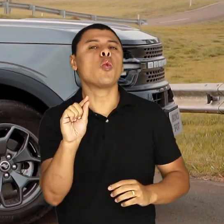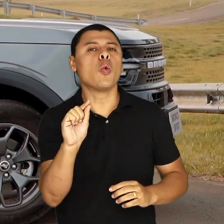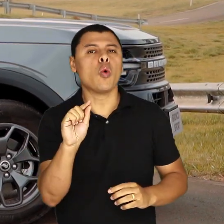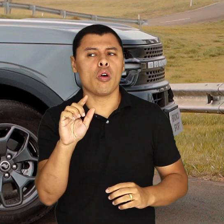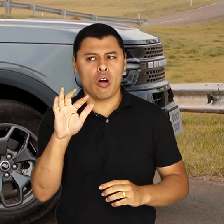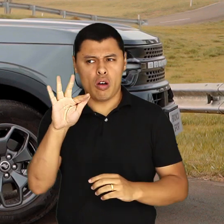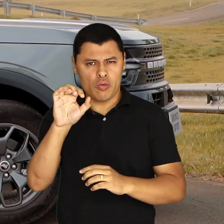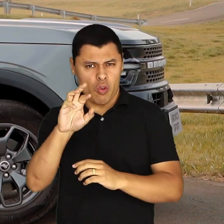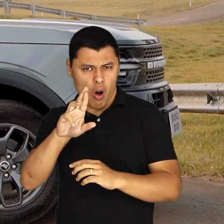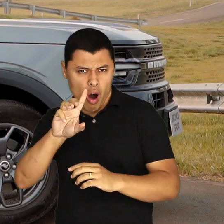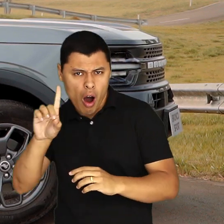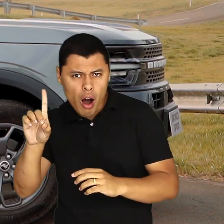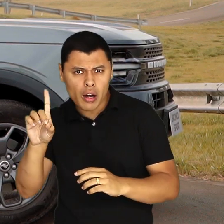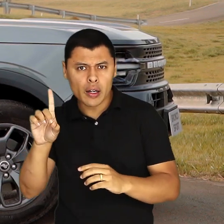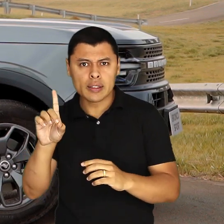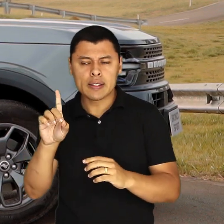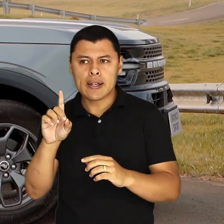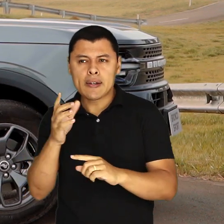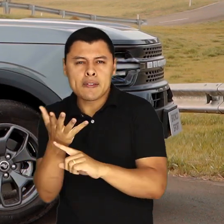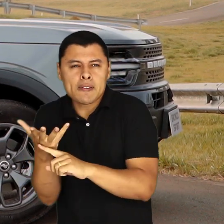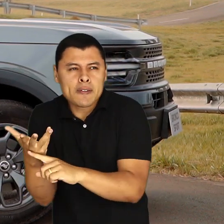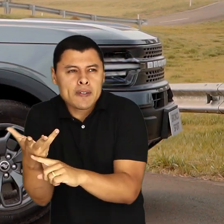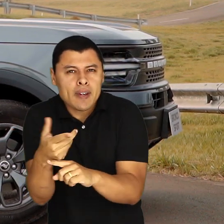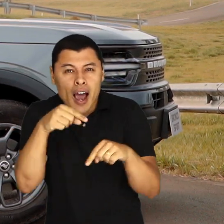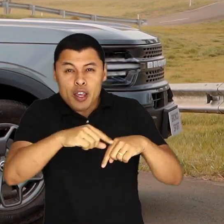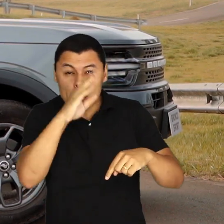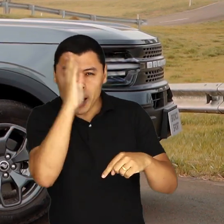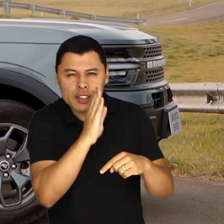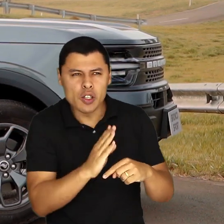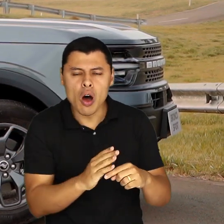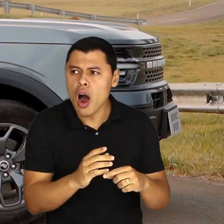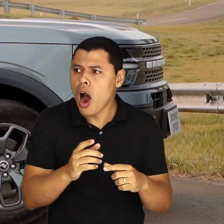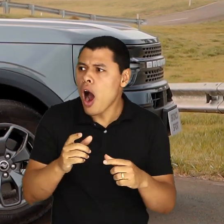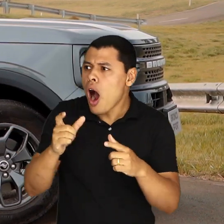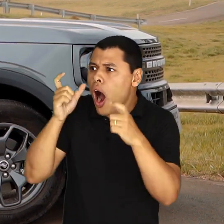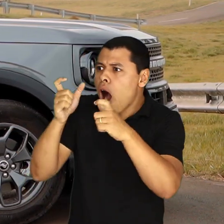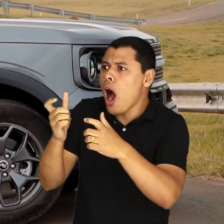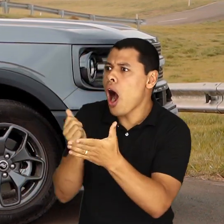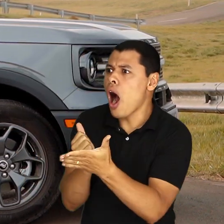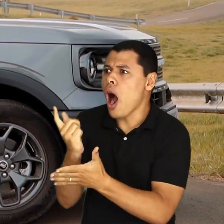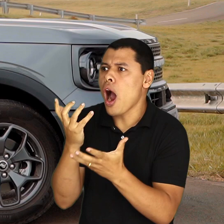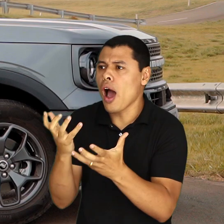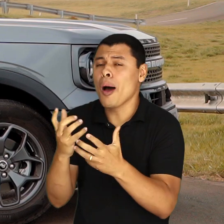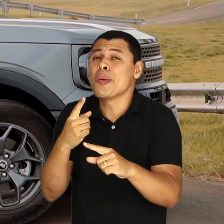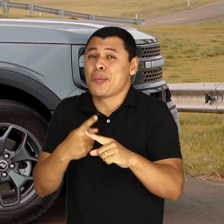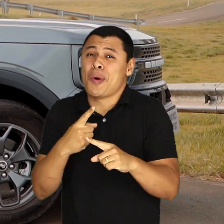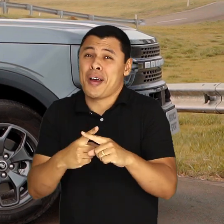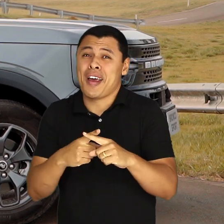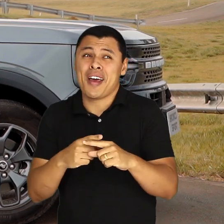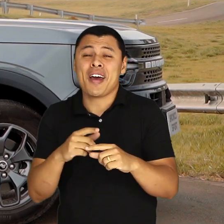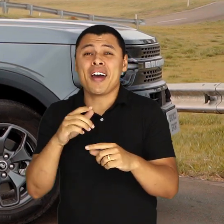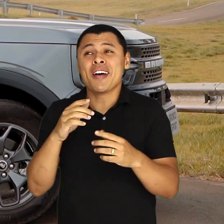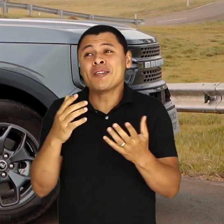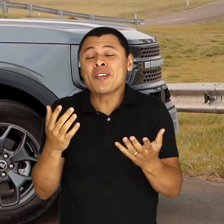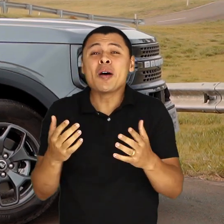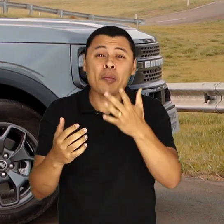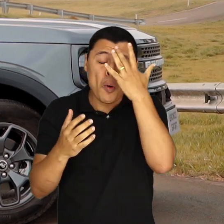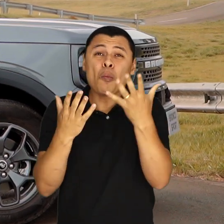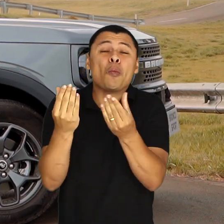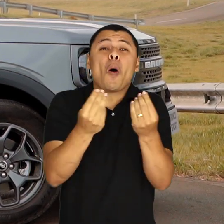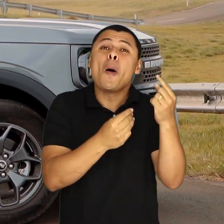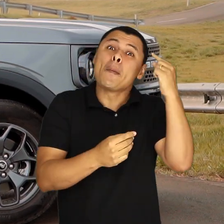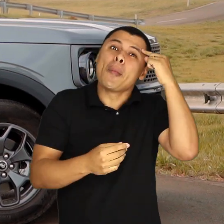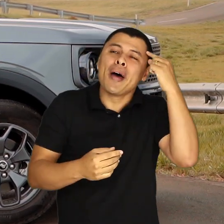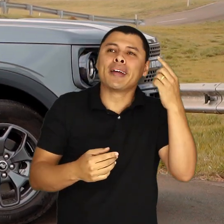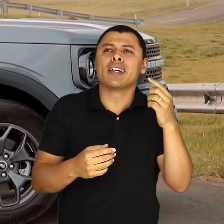é: será que a Ford vai conseguir fazer o nosso público brasileiro entender que a Ford que faz esse veículo aqui não é a Ford